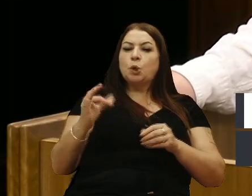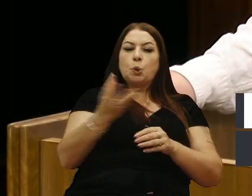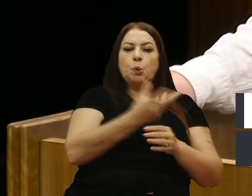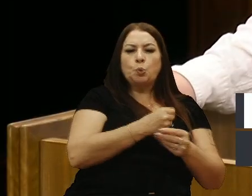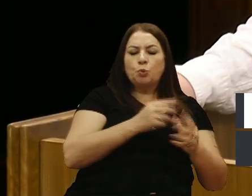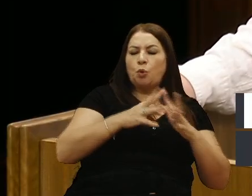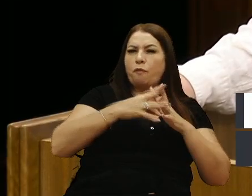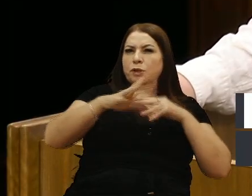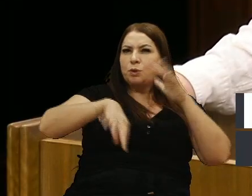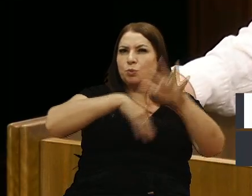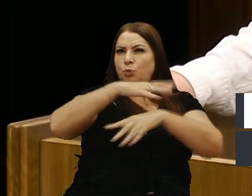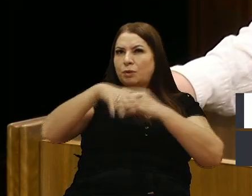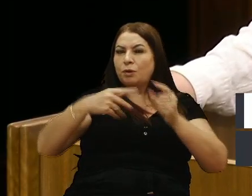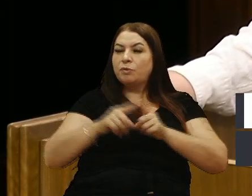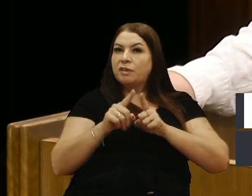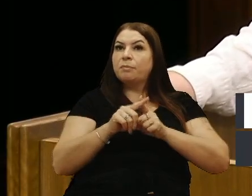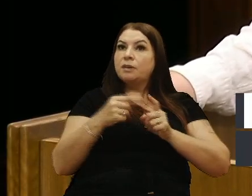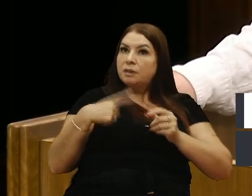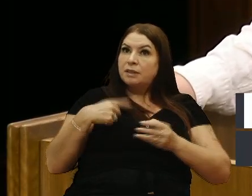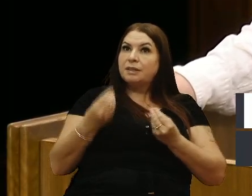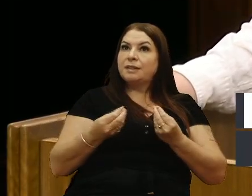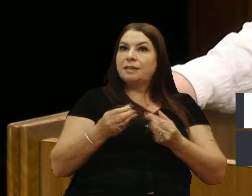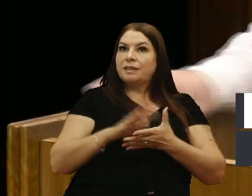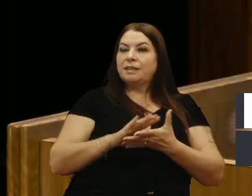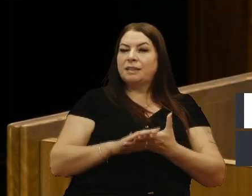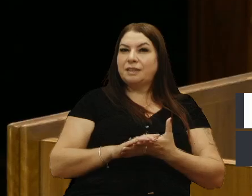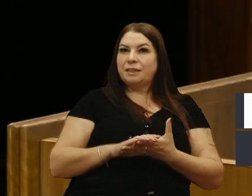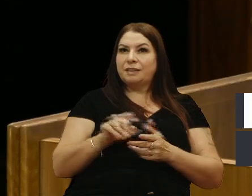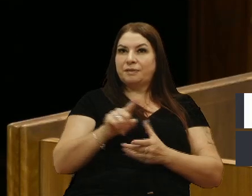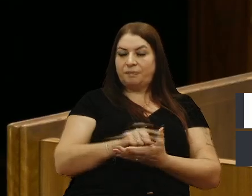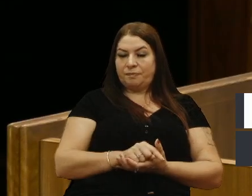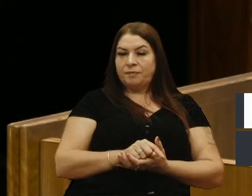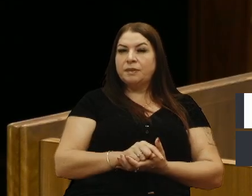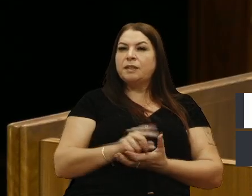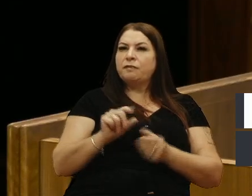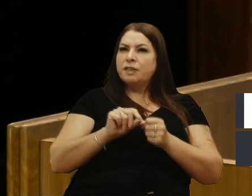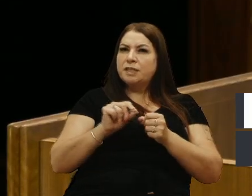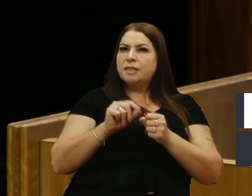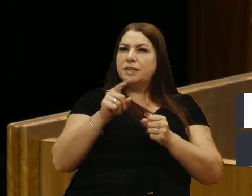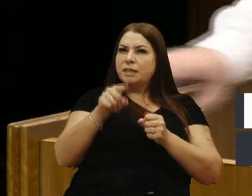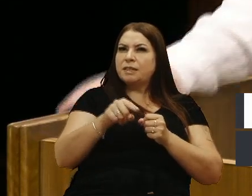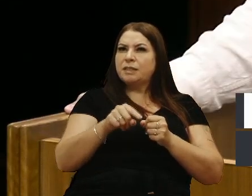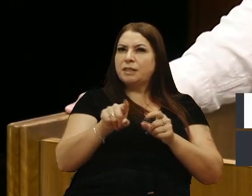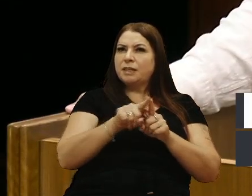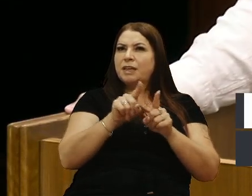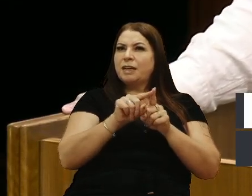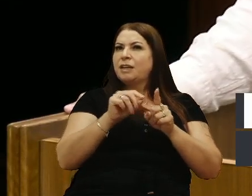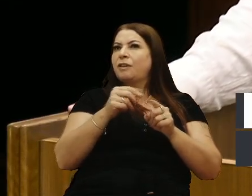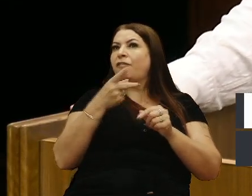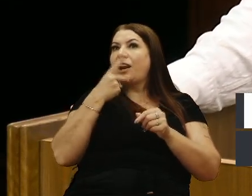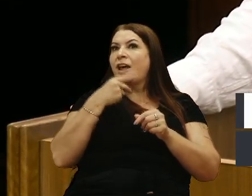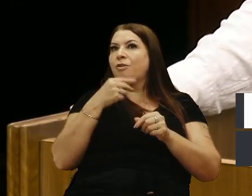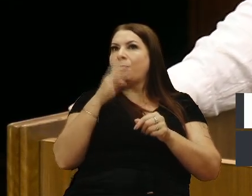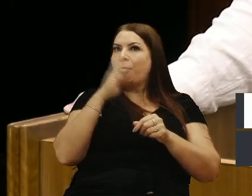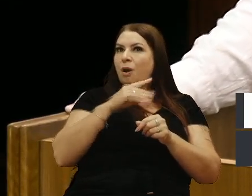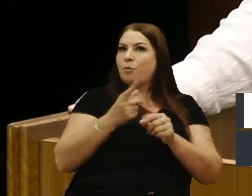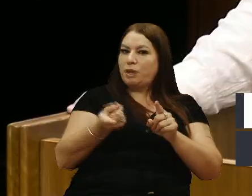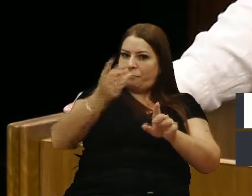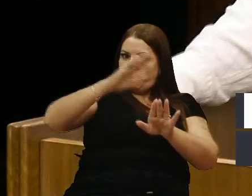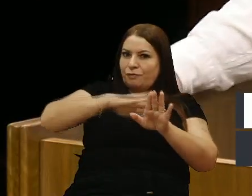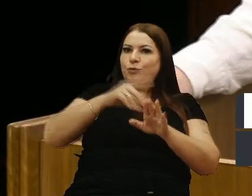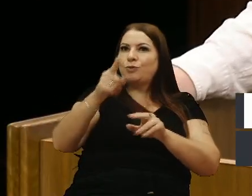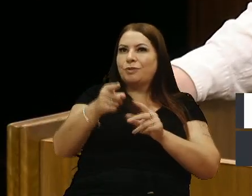inclusive com aqueles que deram com a língua de gato nos dentes. Levaram um chumbinho. E tudo